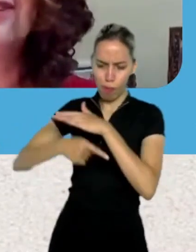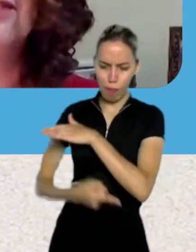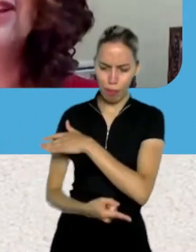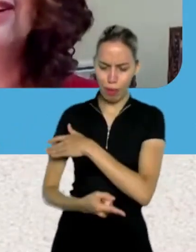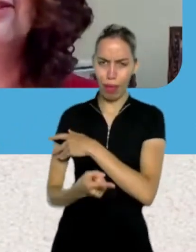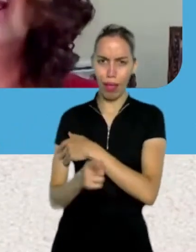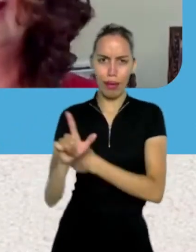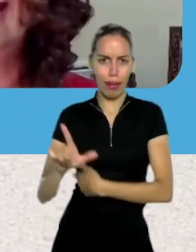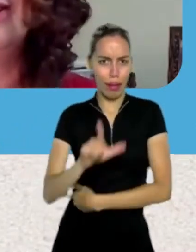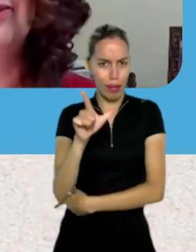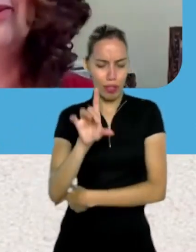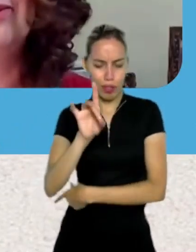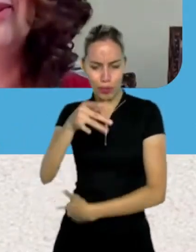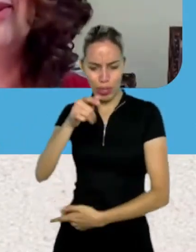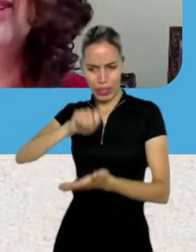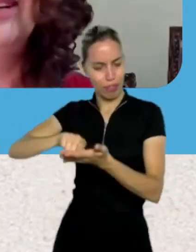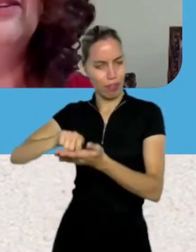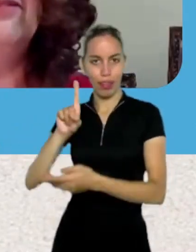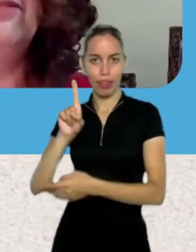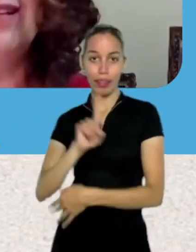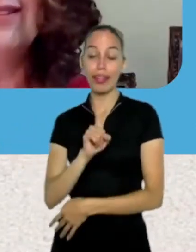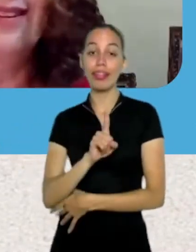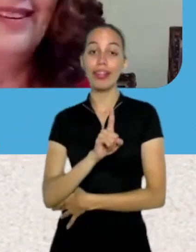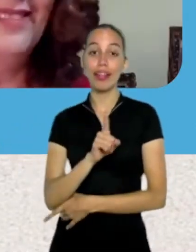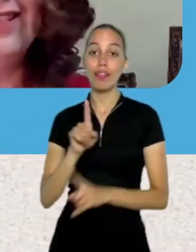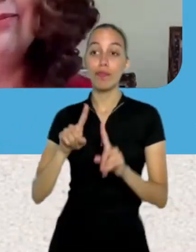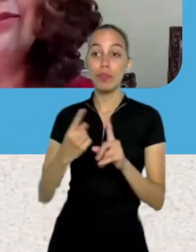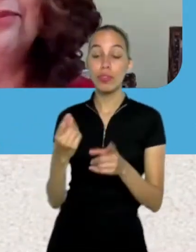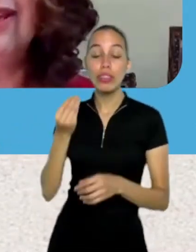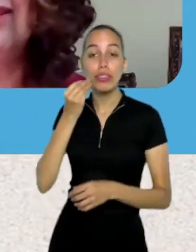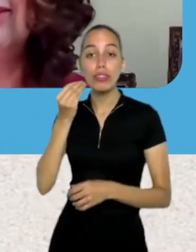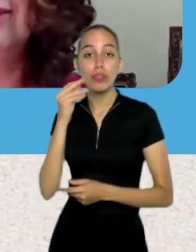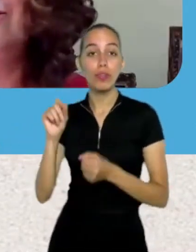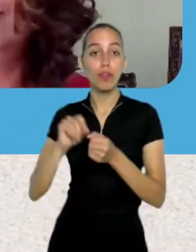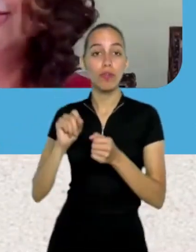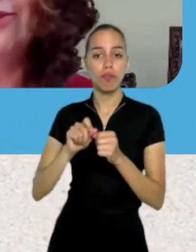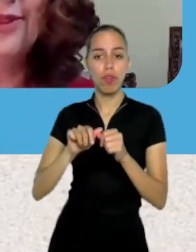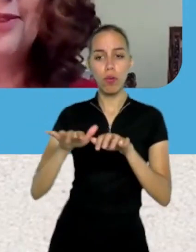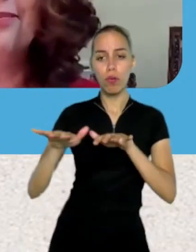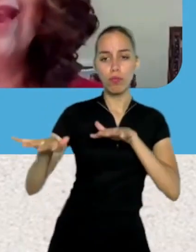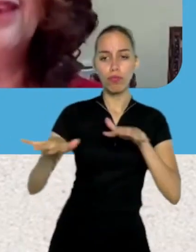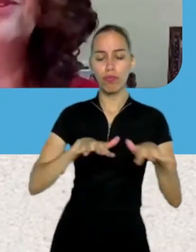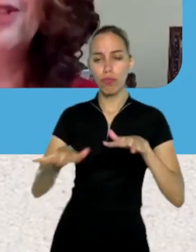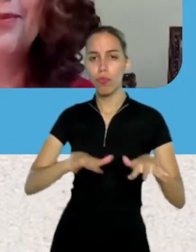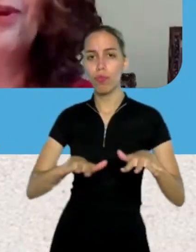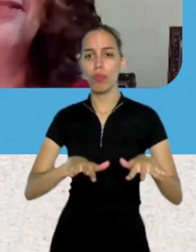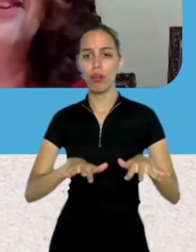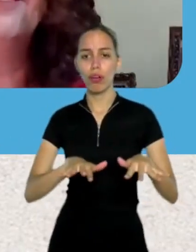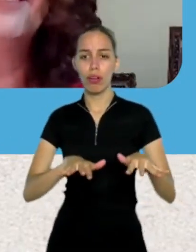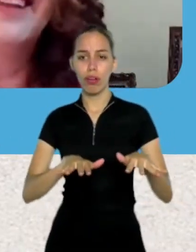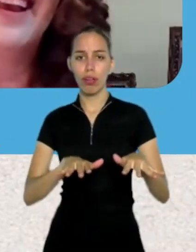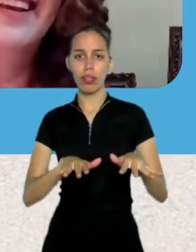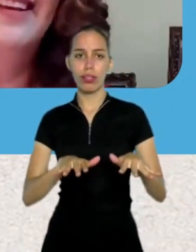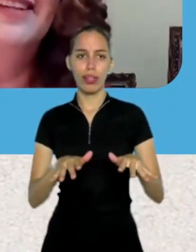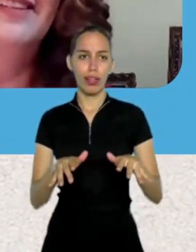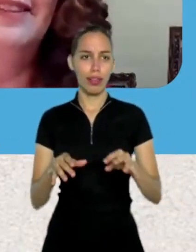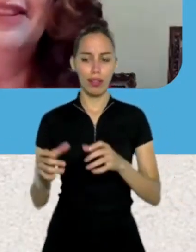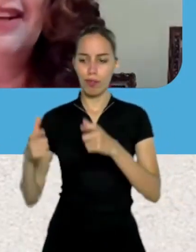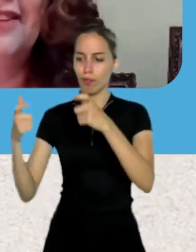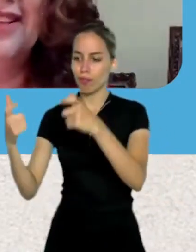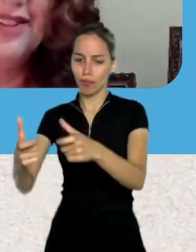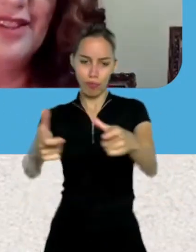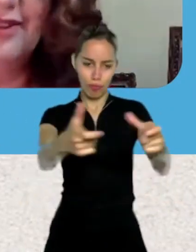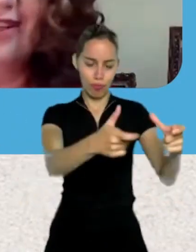só escrevendo, e tento fazer esse movimento em todos os meios disponíveis, né?